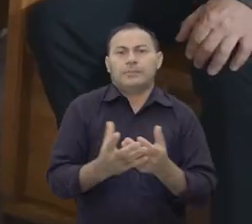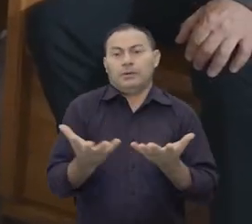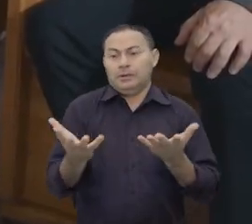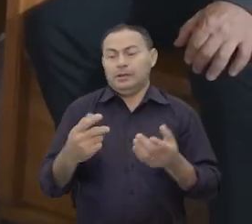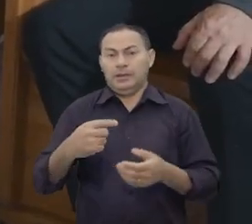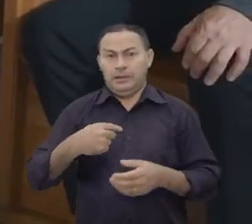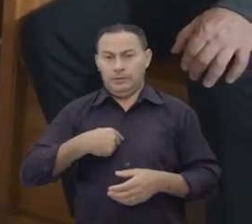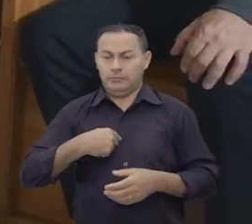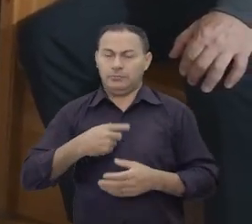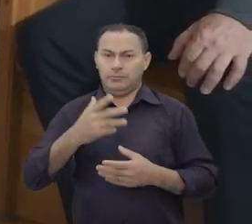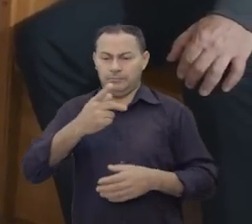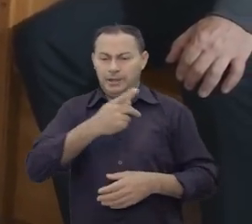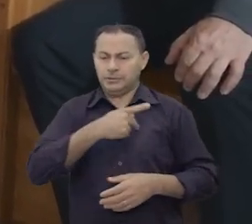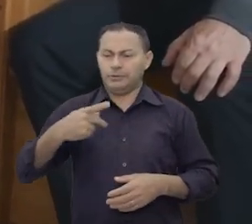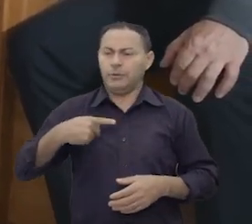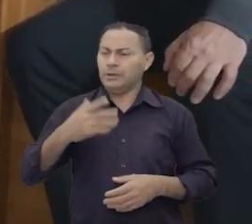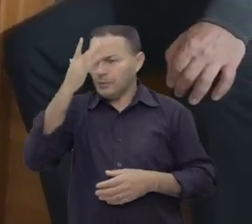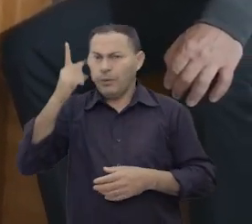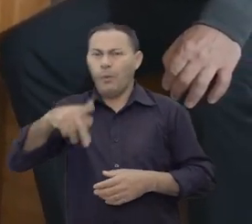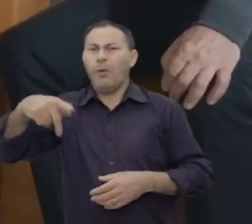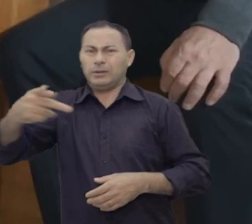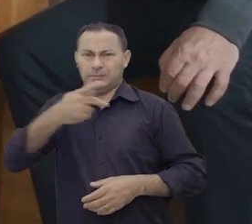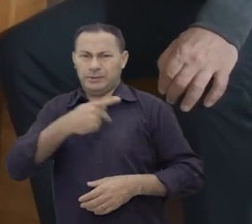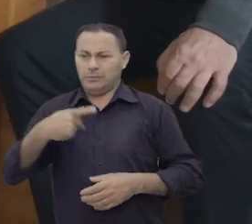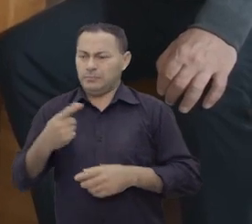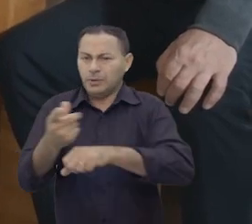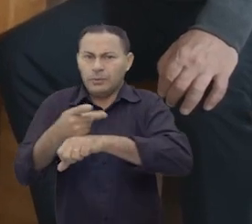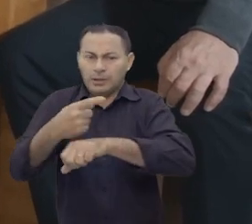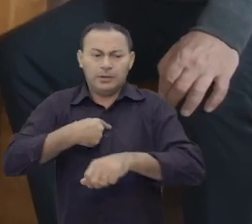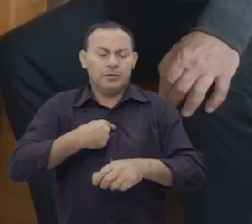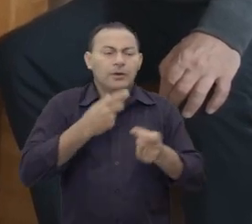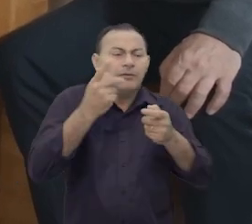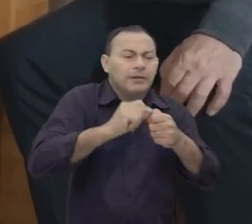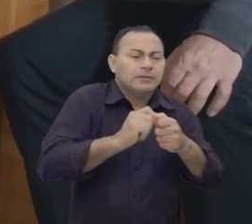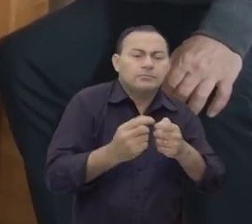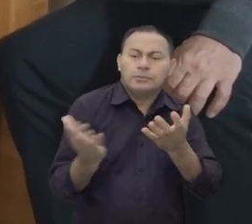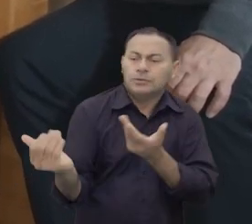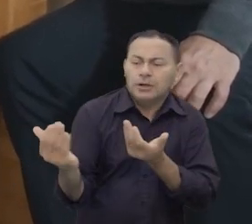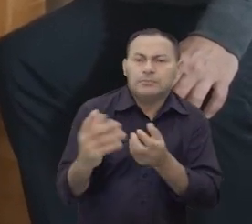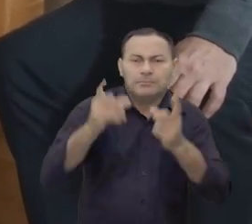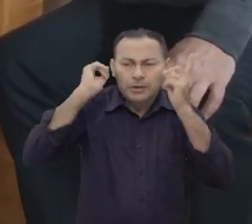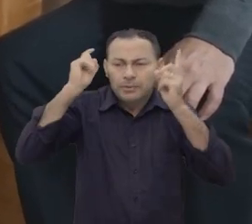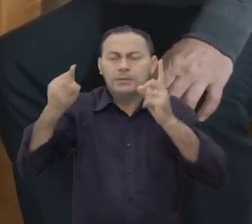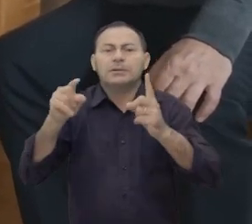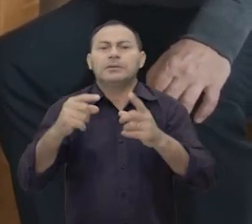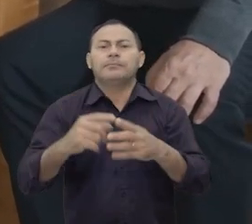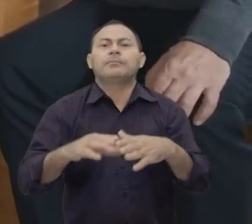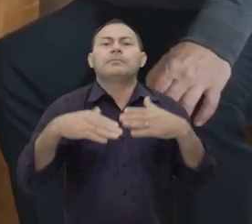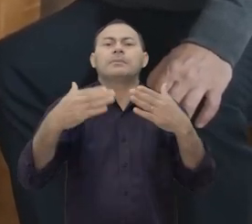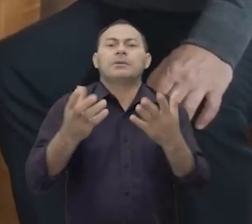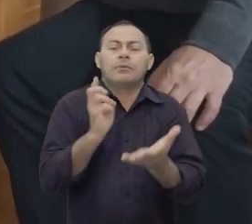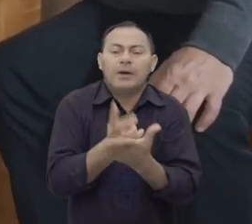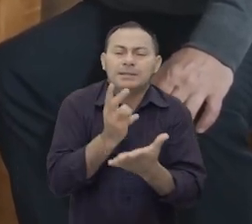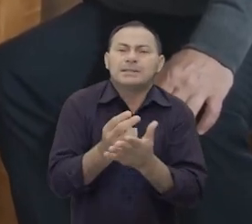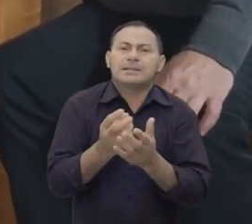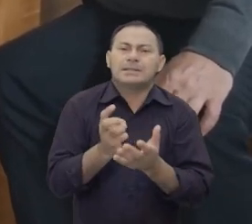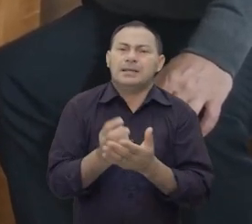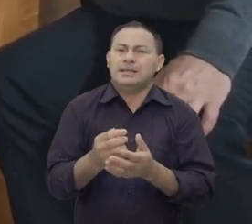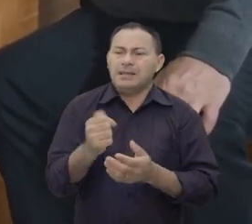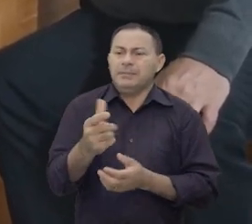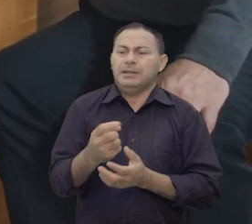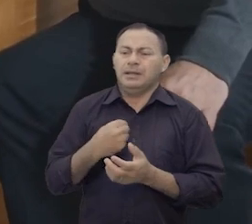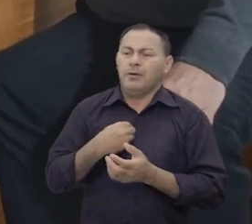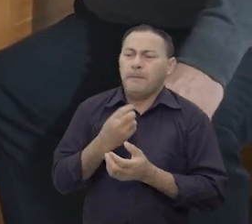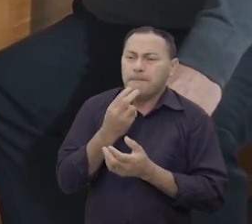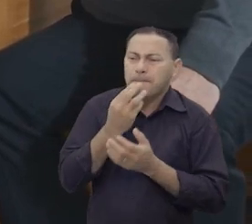me procuram para dizer: pastor, devemos fazer alguma coisa em relação aos jovens, estamos preocupados com eles. Quase sempre eu peço